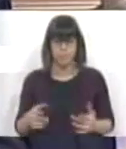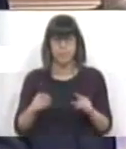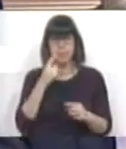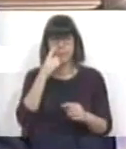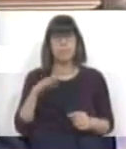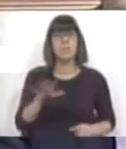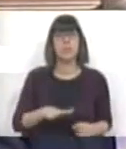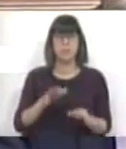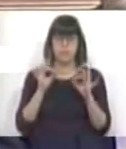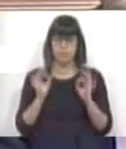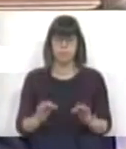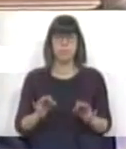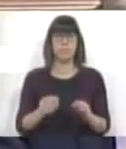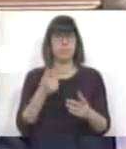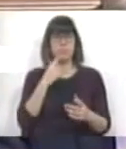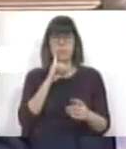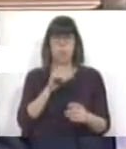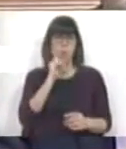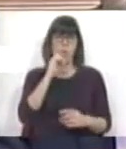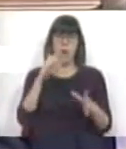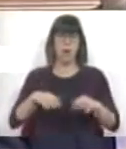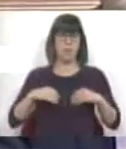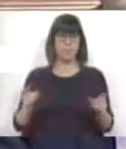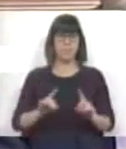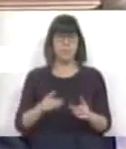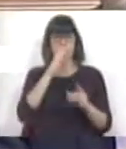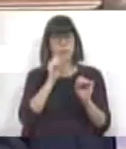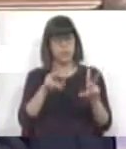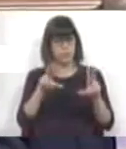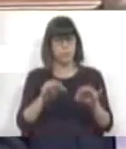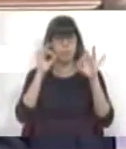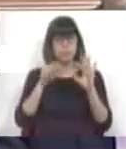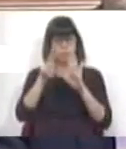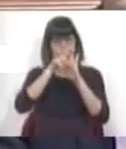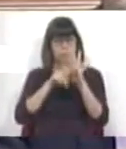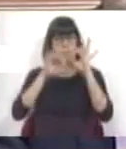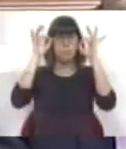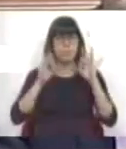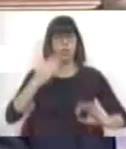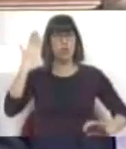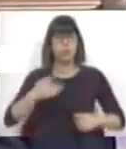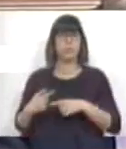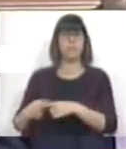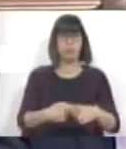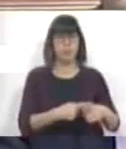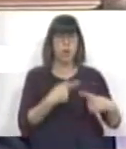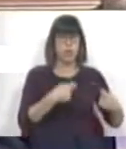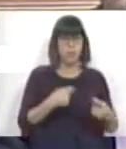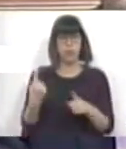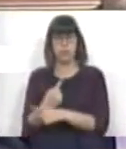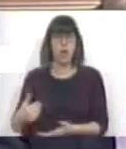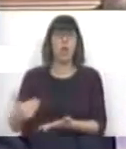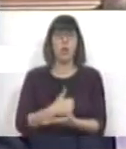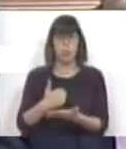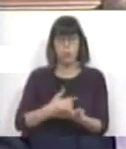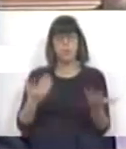Esta é uma situação absolutamente incomportável. Sem uma regulação estratégica que vise uma justa distribuição de custos e